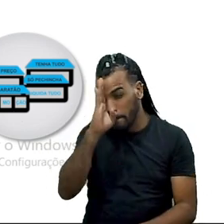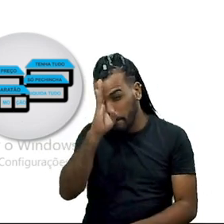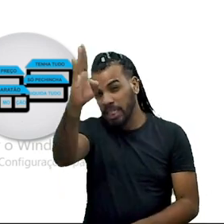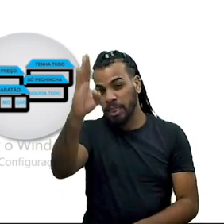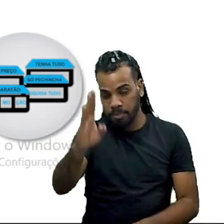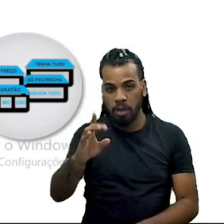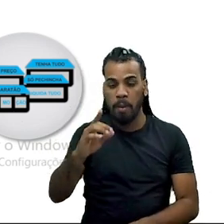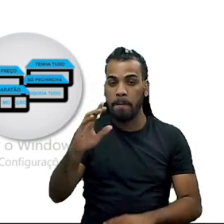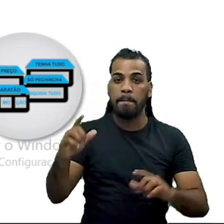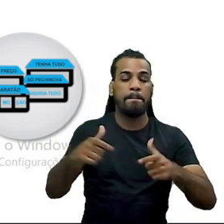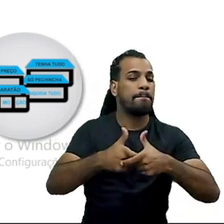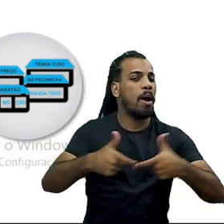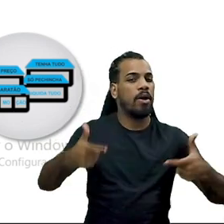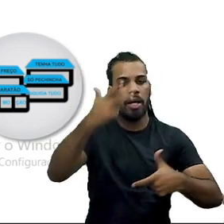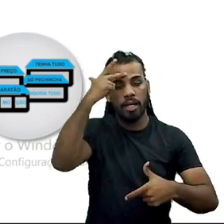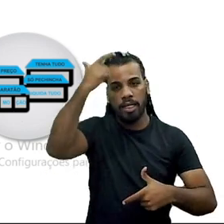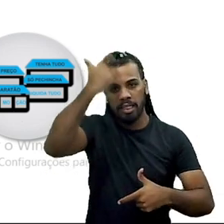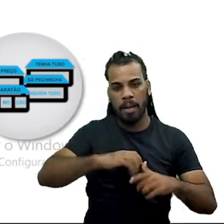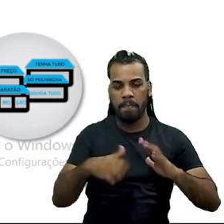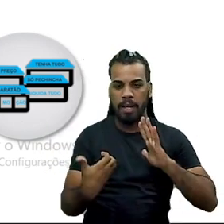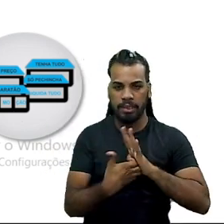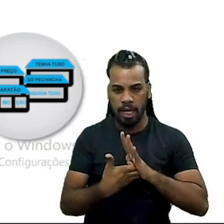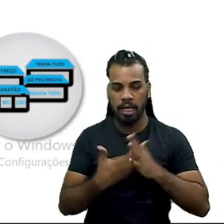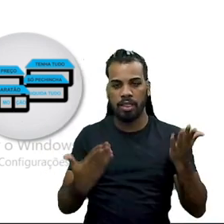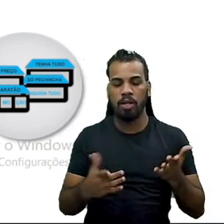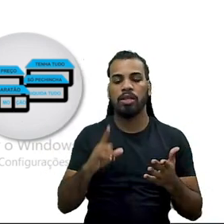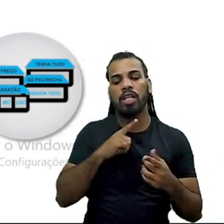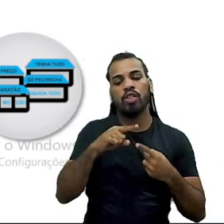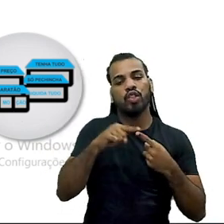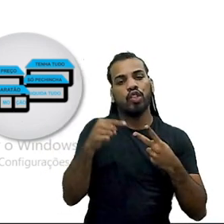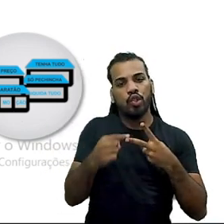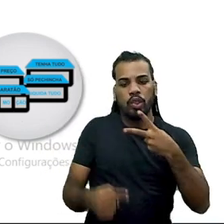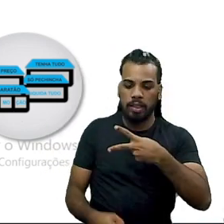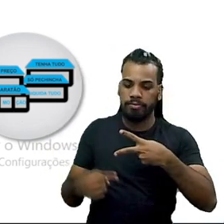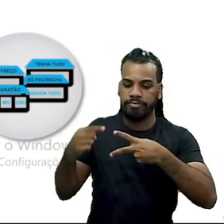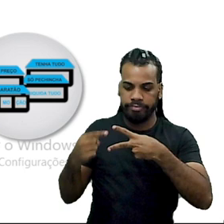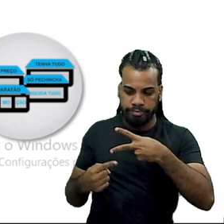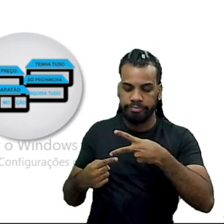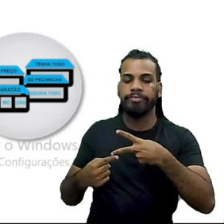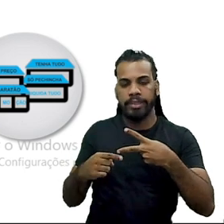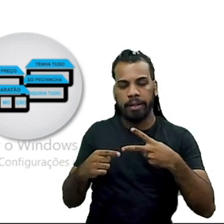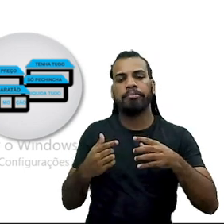maioria dos empresários. Então tem duas maneiras aí que a gente tem que considerar. São